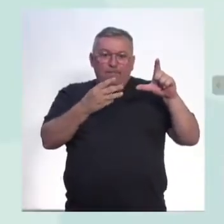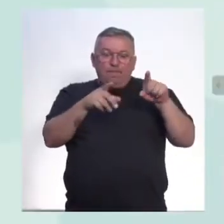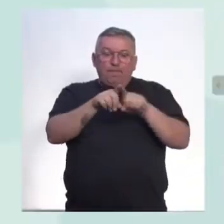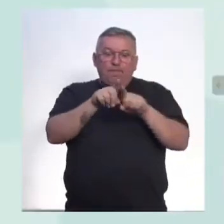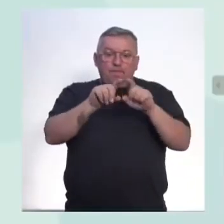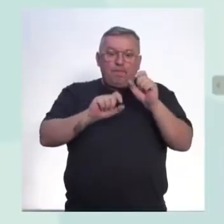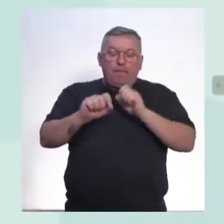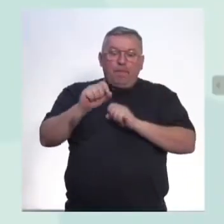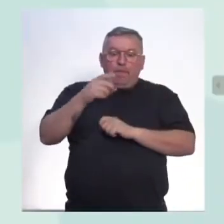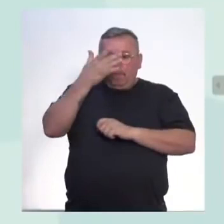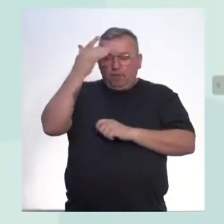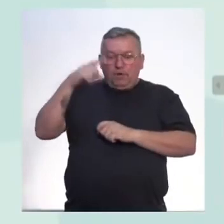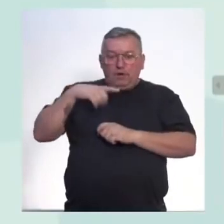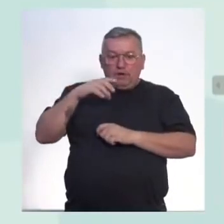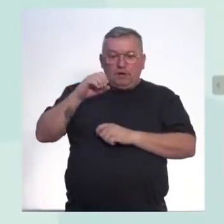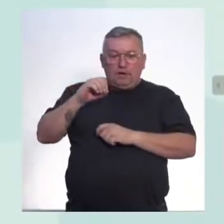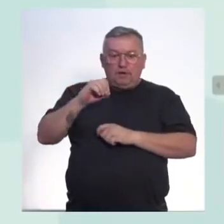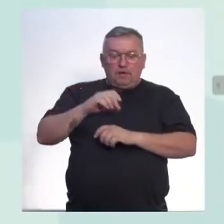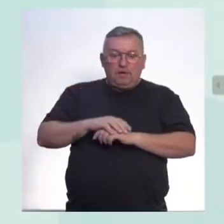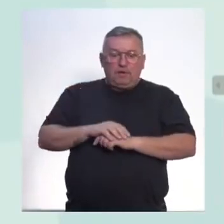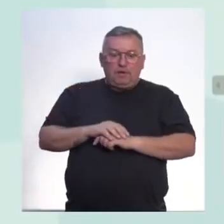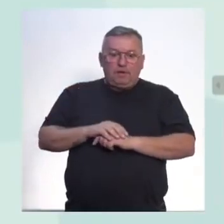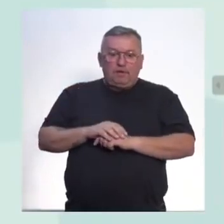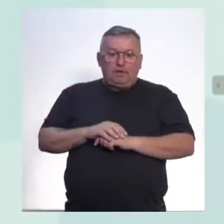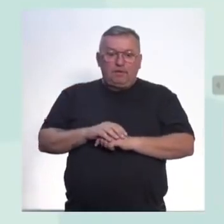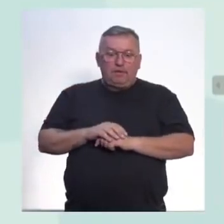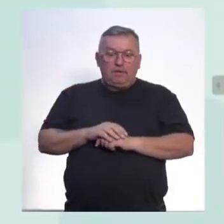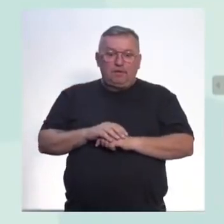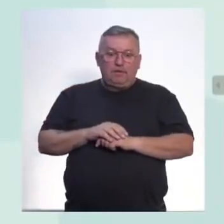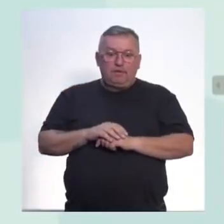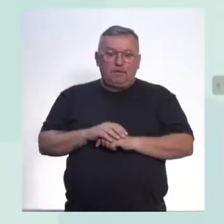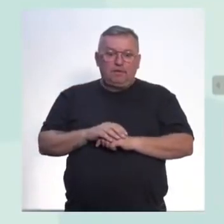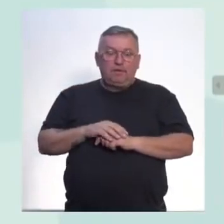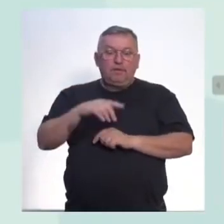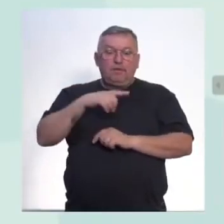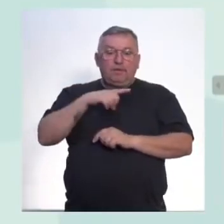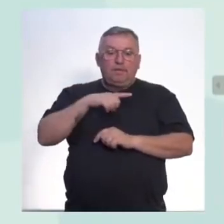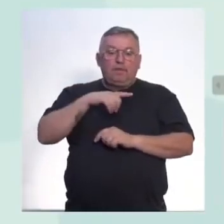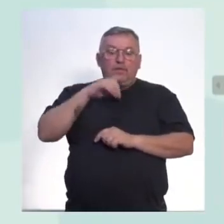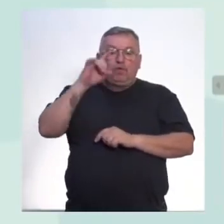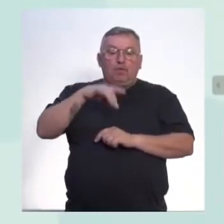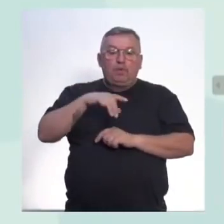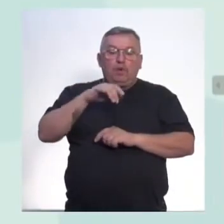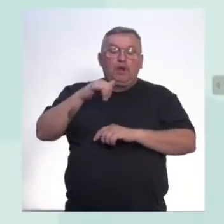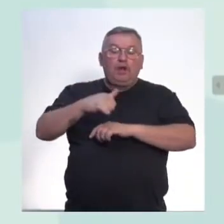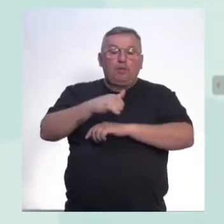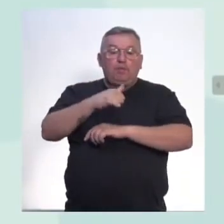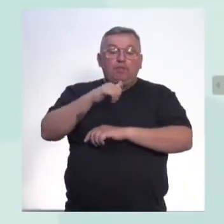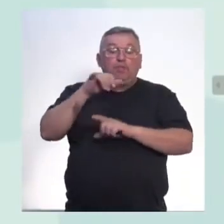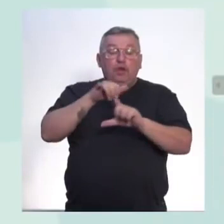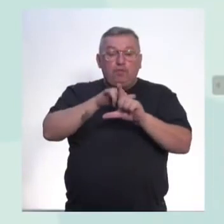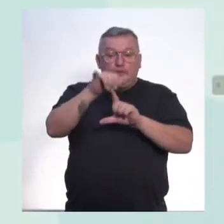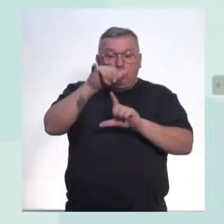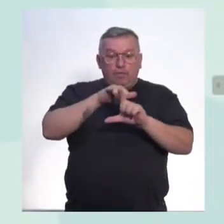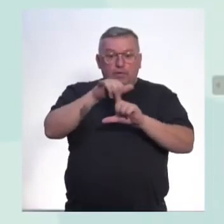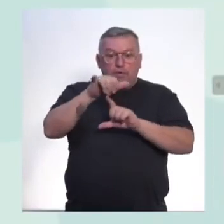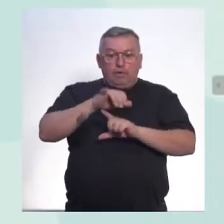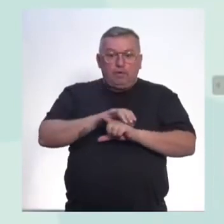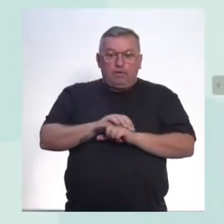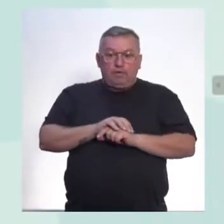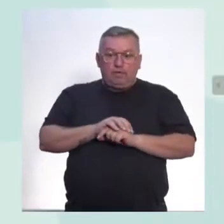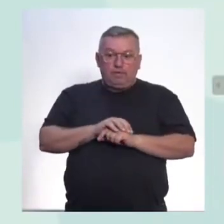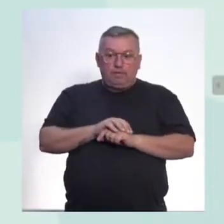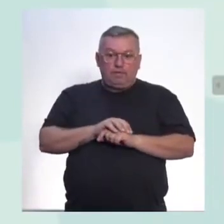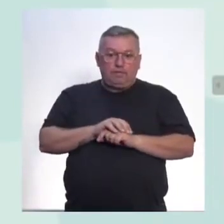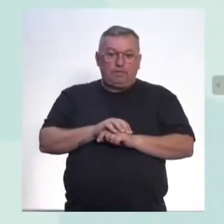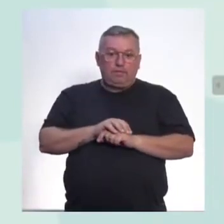das abscissas, alguém tem que ser zero. Ou seja... Olha lá. Sobrou para o y, né? Sobrou para o y, o zero, ele não vale nada,